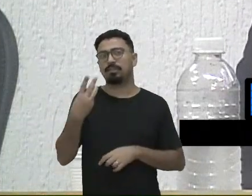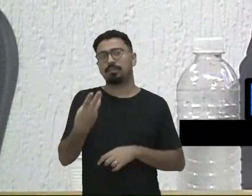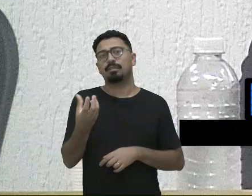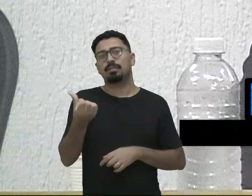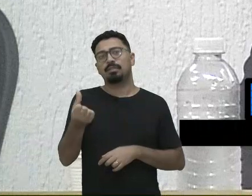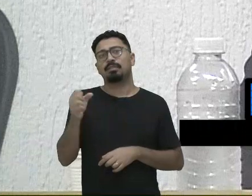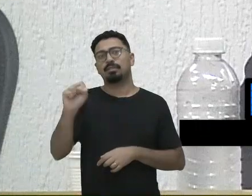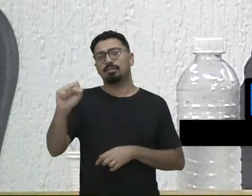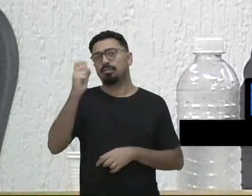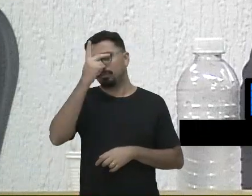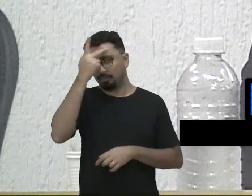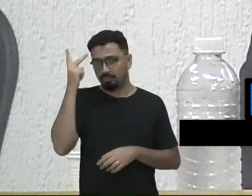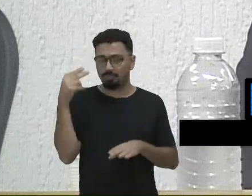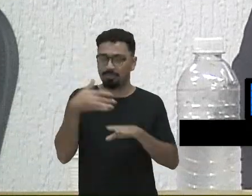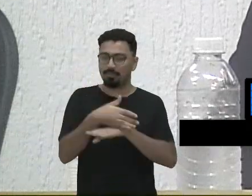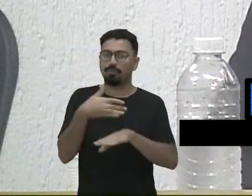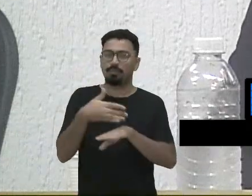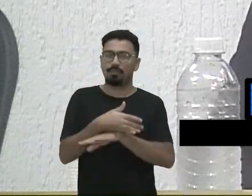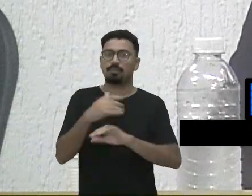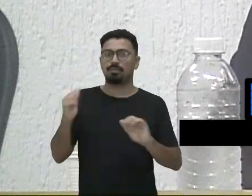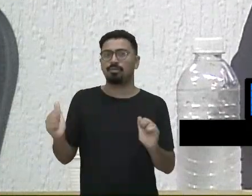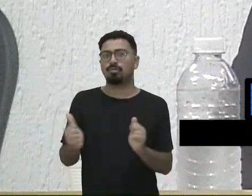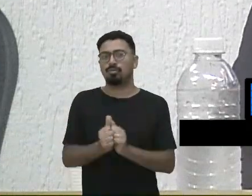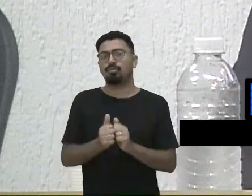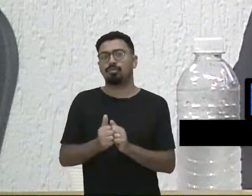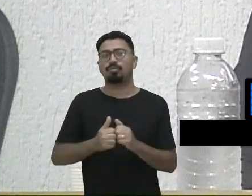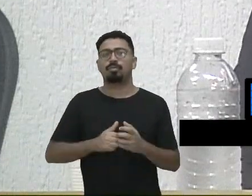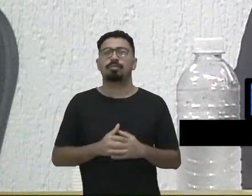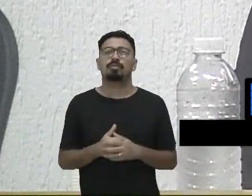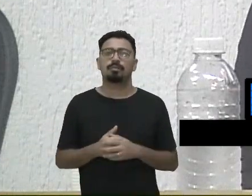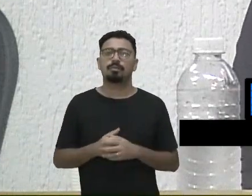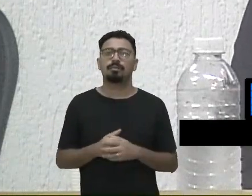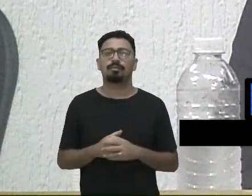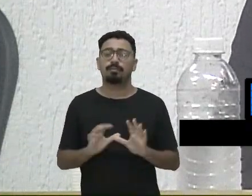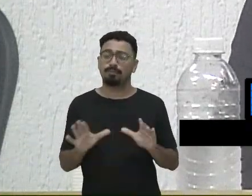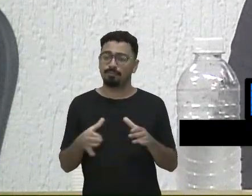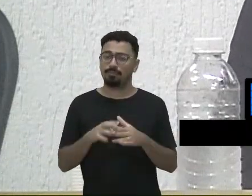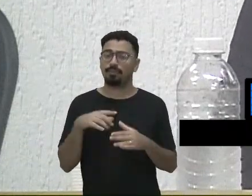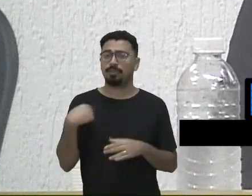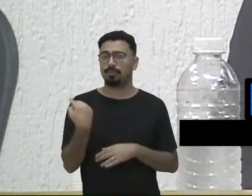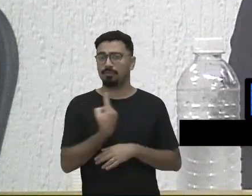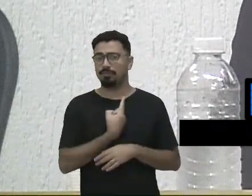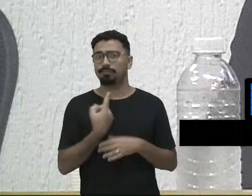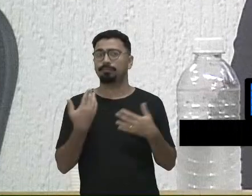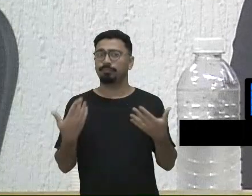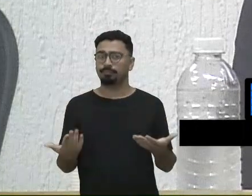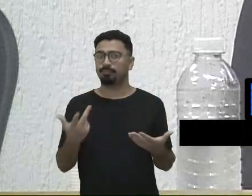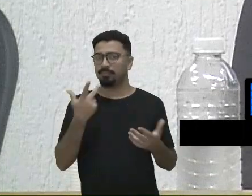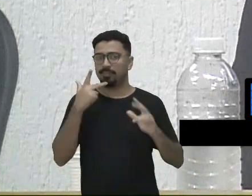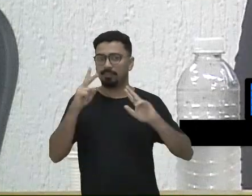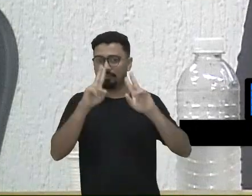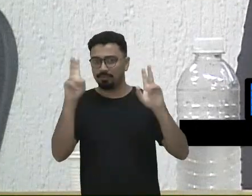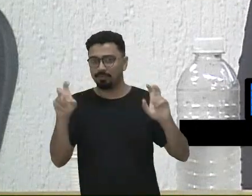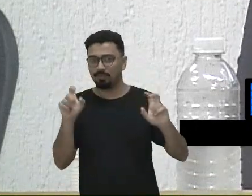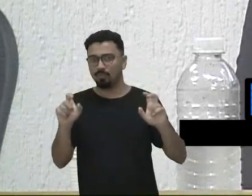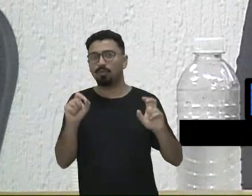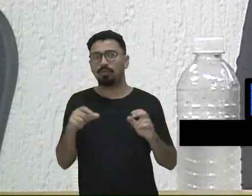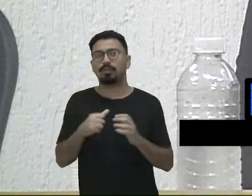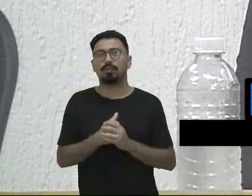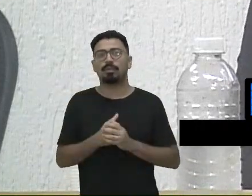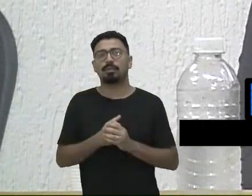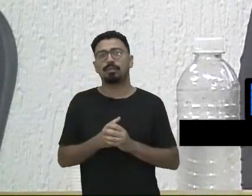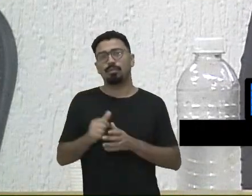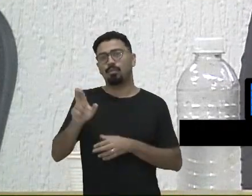368 associados e associadas na nossa entidade. Vamos lá. Falar sobre a questão do uso do